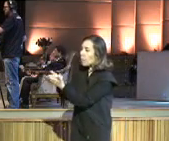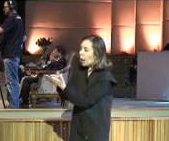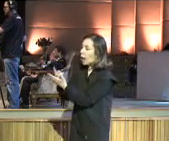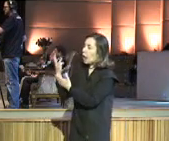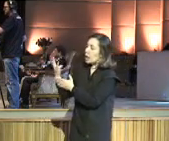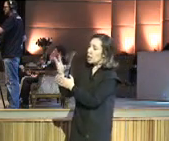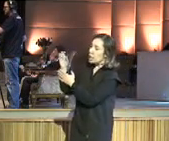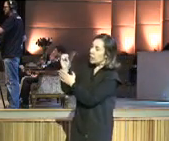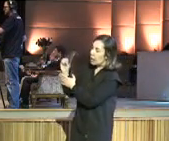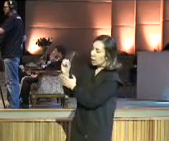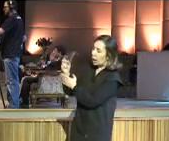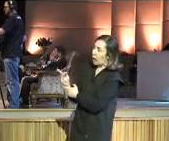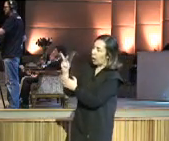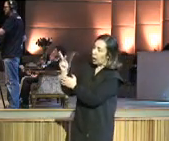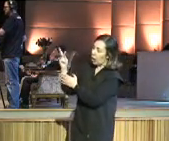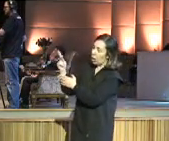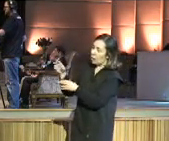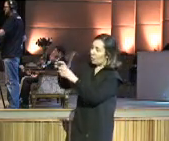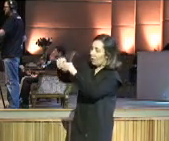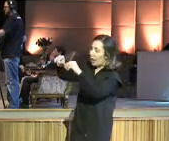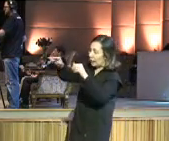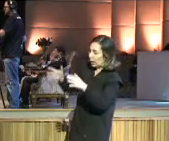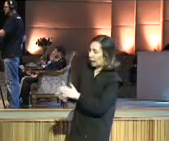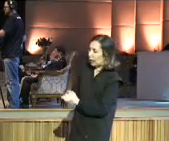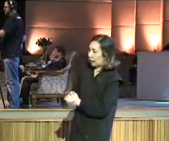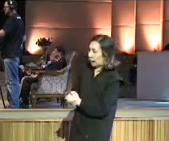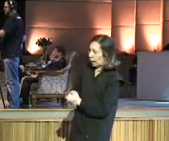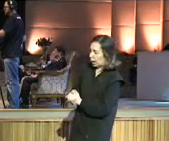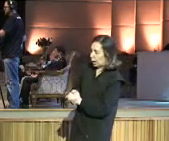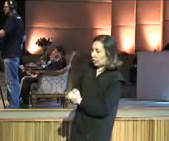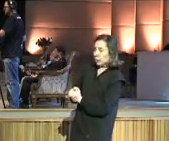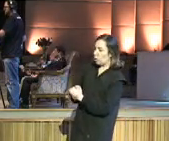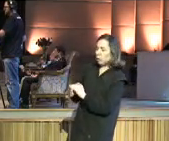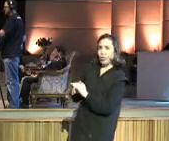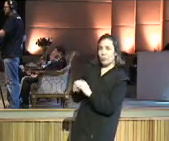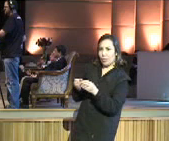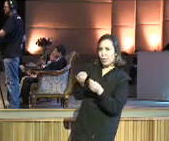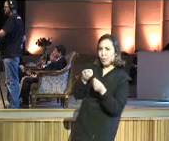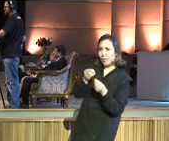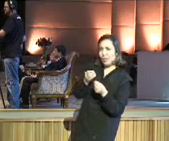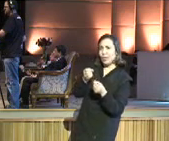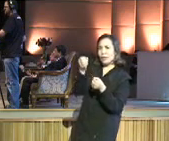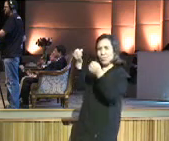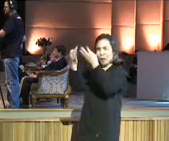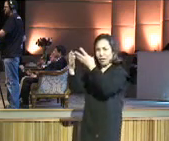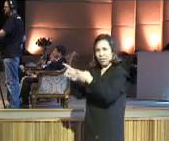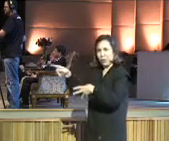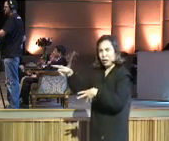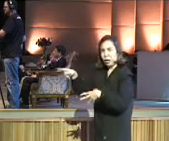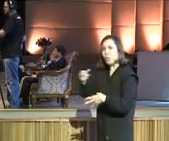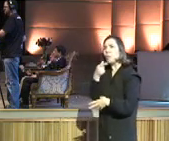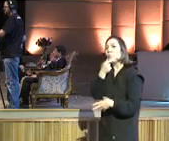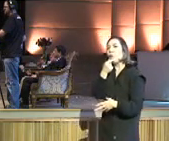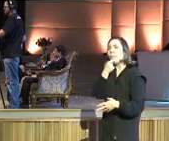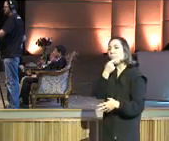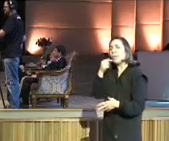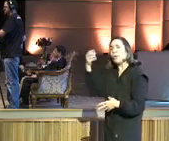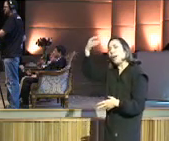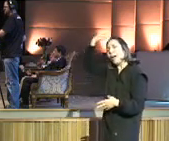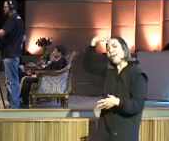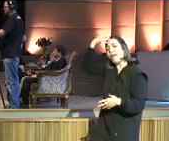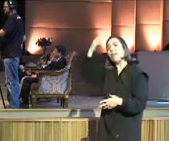60 quilos de cevada por tanto, um valor irrisório. E o general que estava do lado do